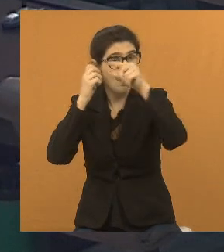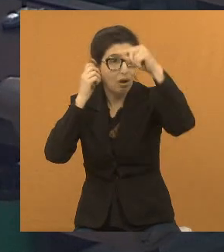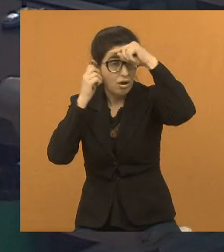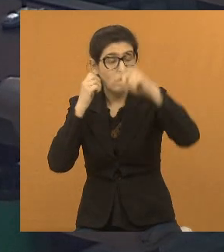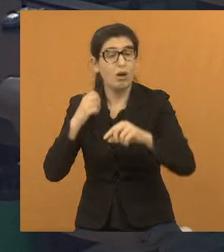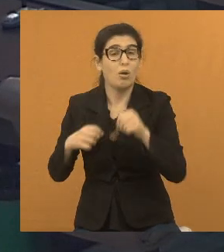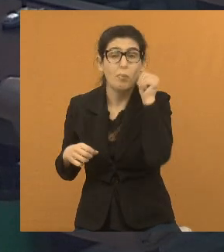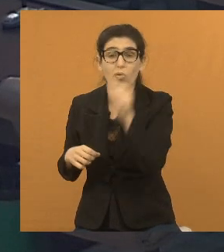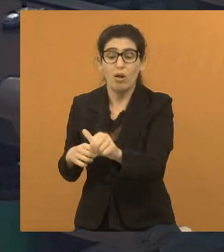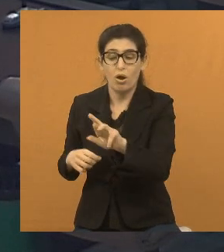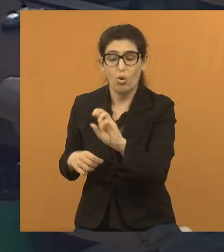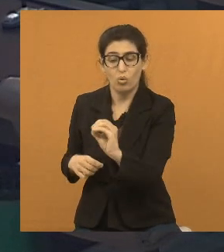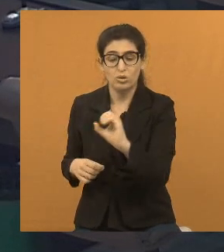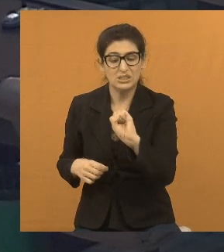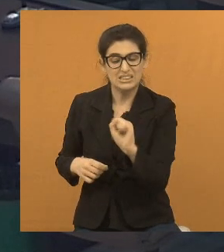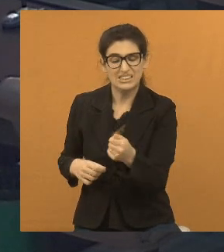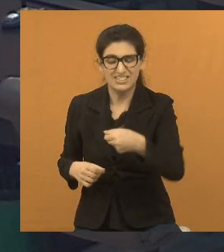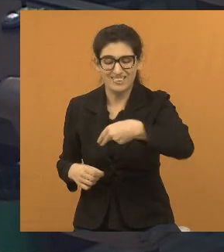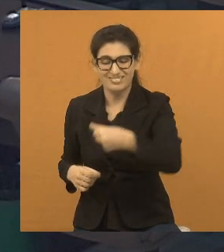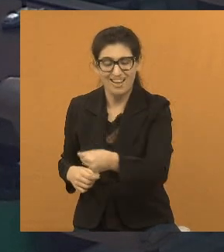Gravena.